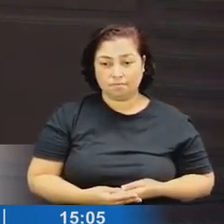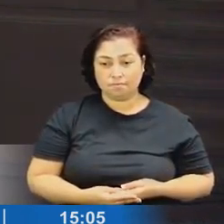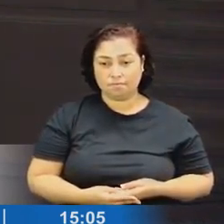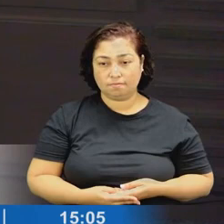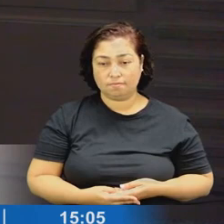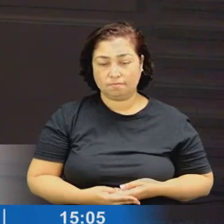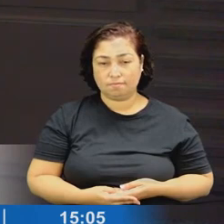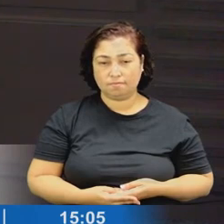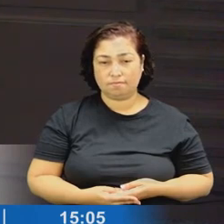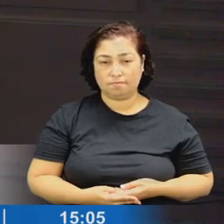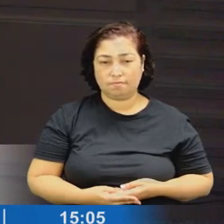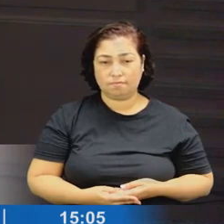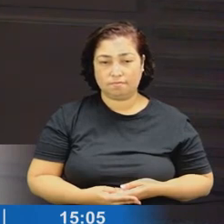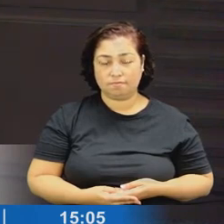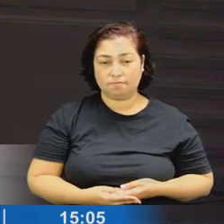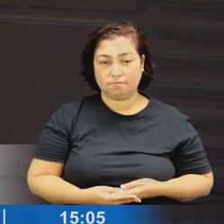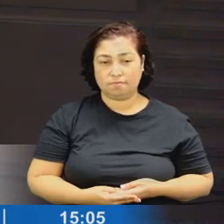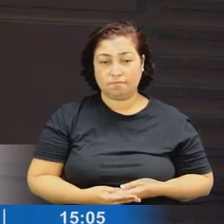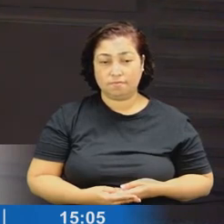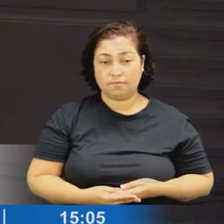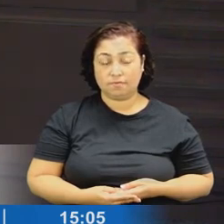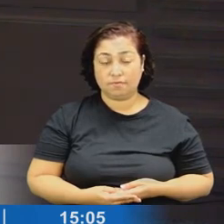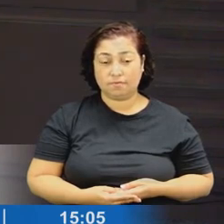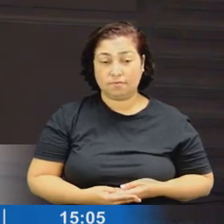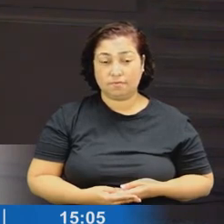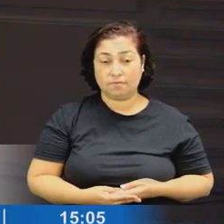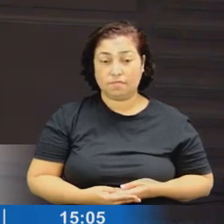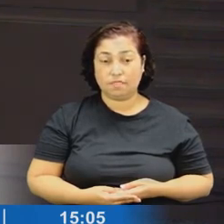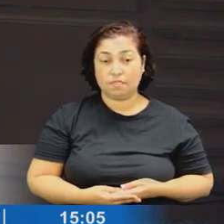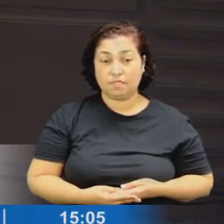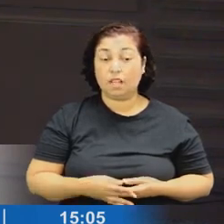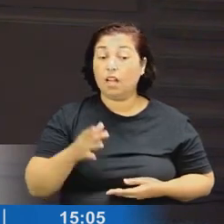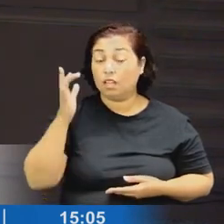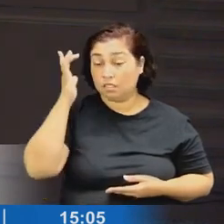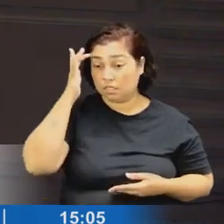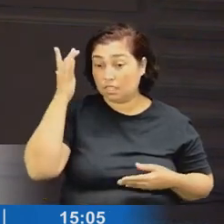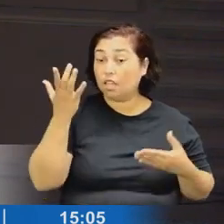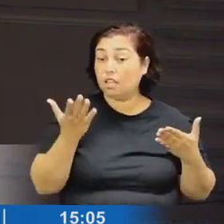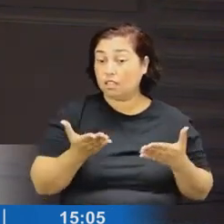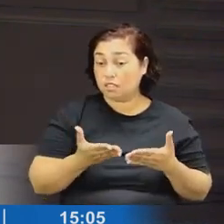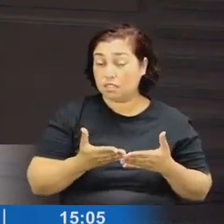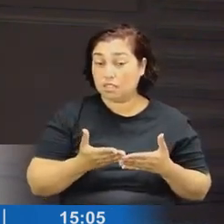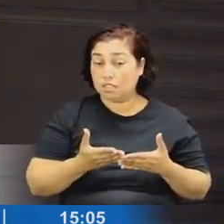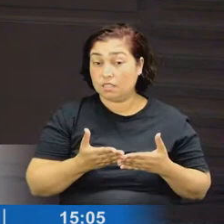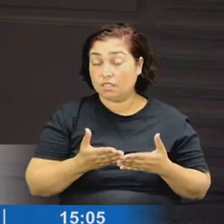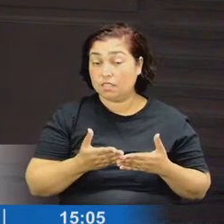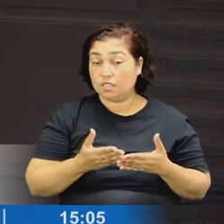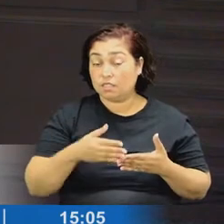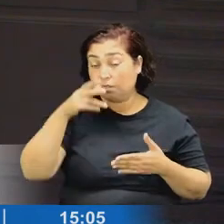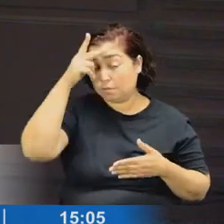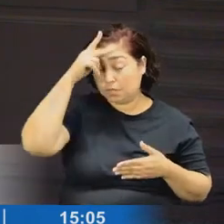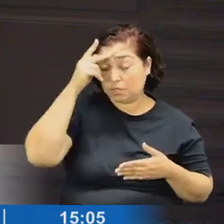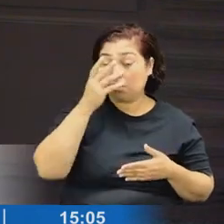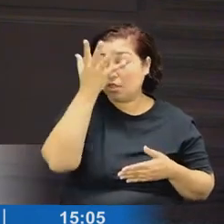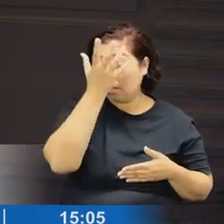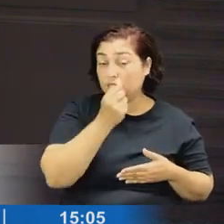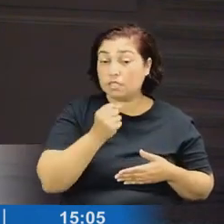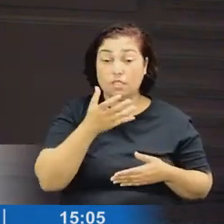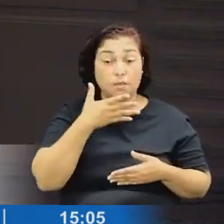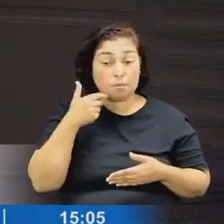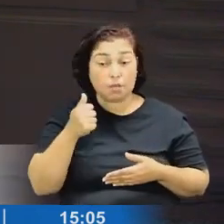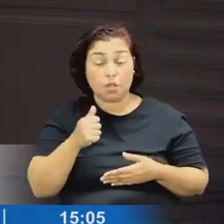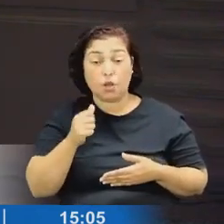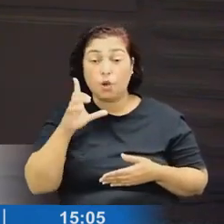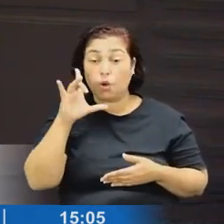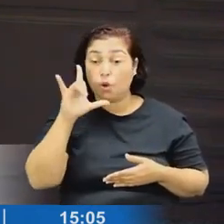Mas é por aí mas a ideia ali mas ele tá brincando mas a ideia é essa se a galera aceita melhor né uma foto familiar no Instagram